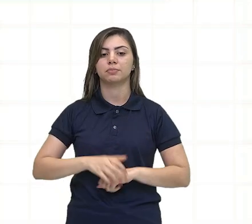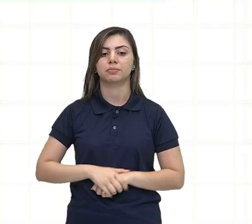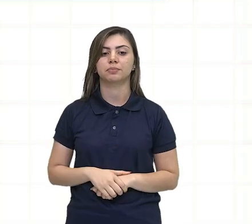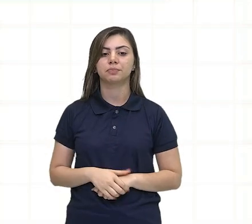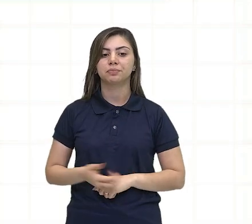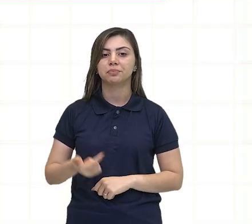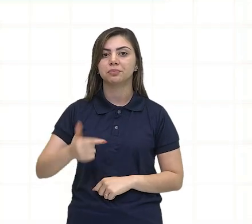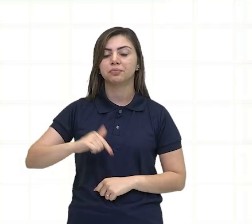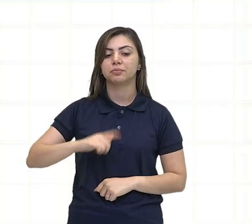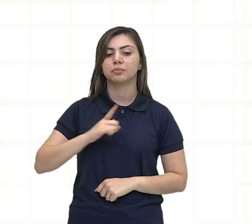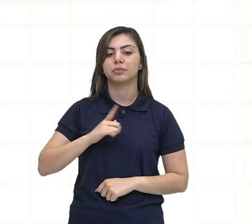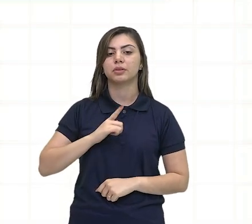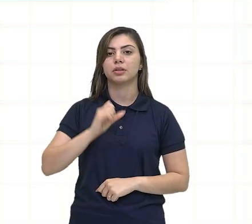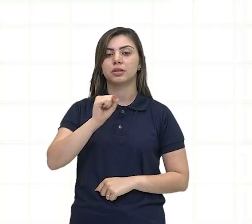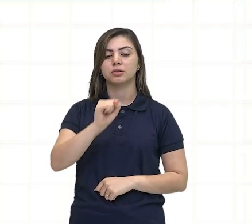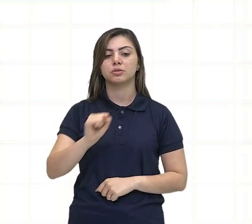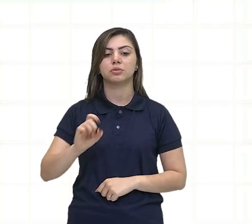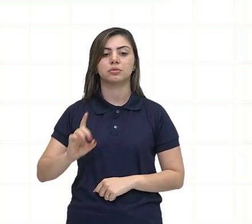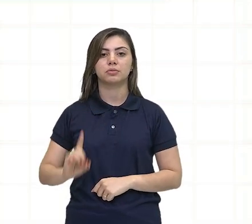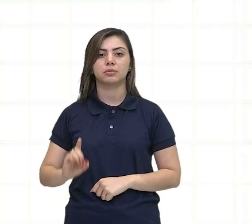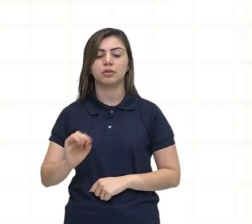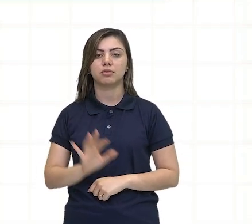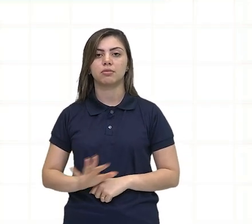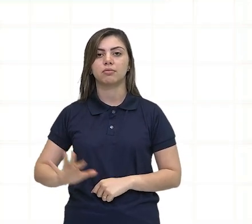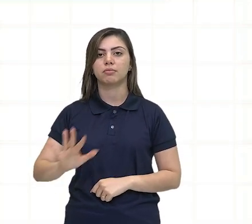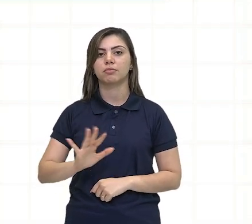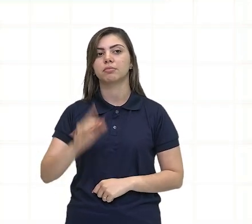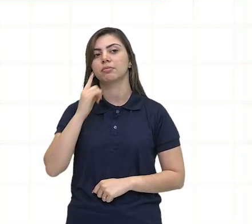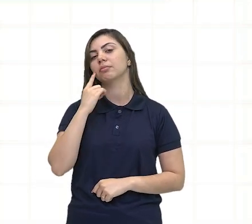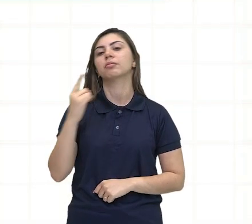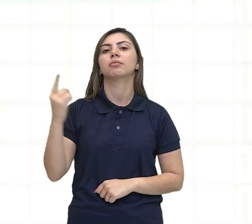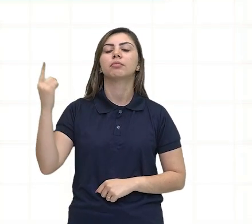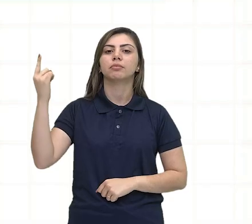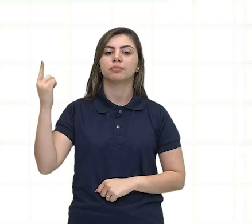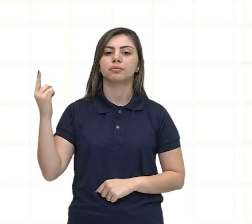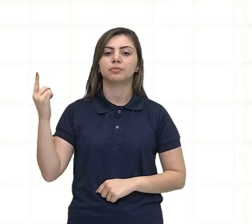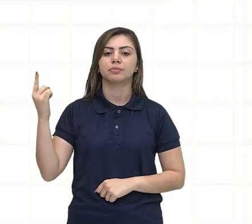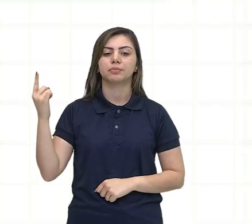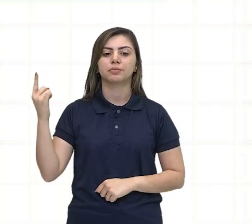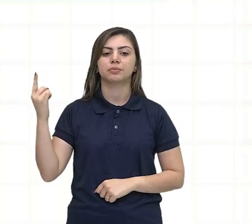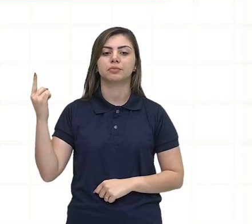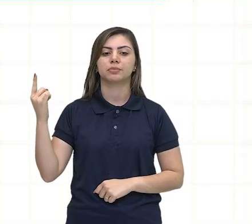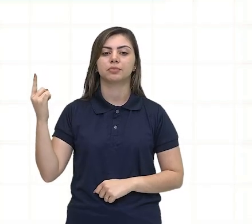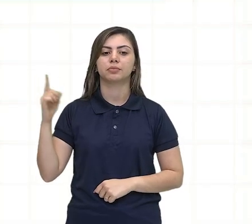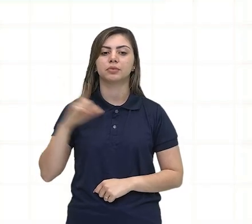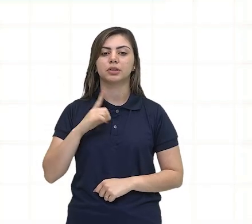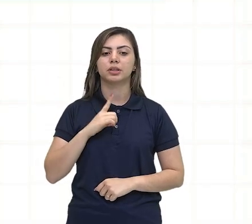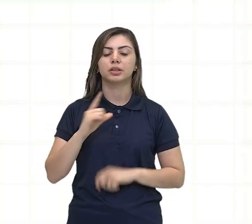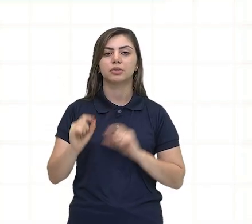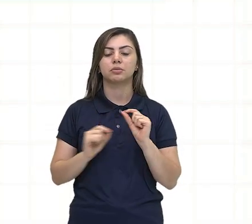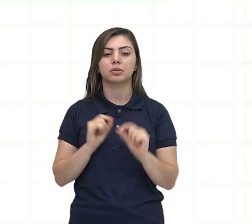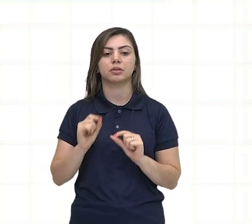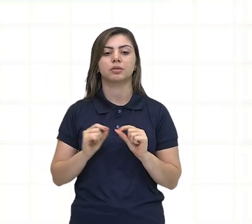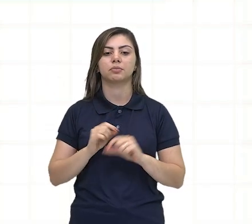ponto colateral sudoeste, que está entre os pontos